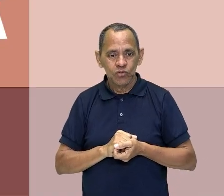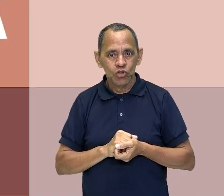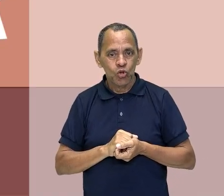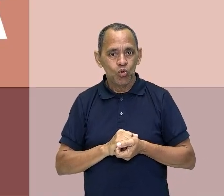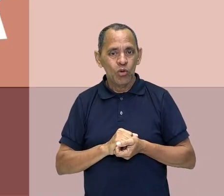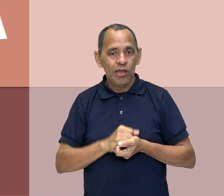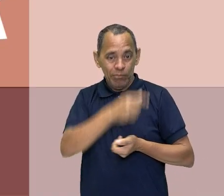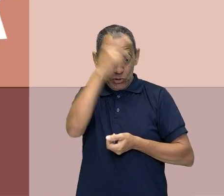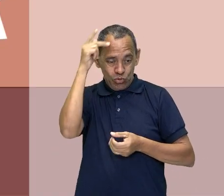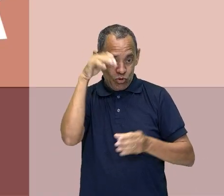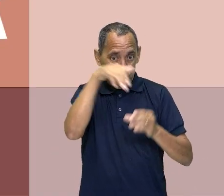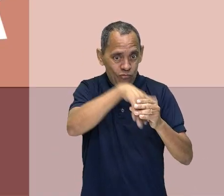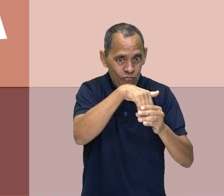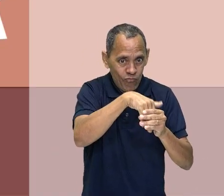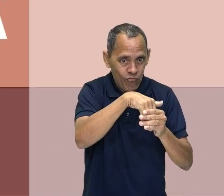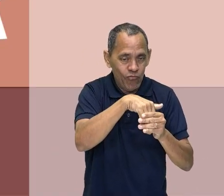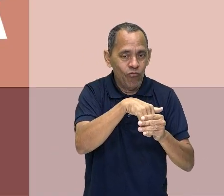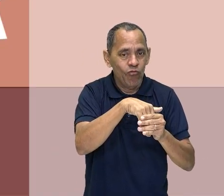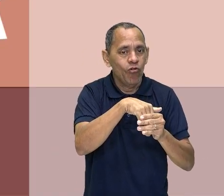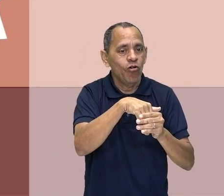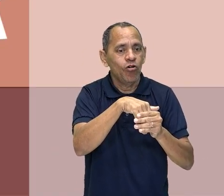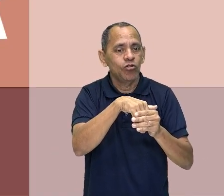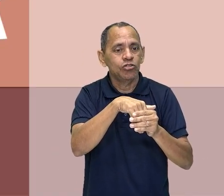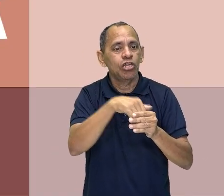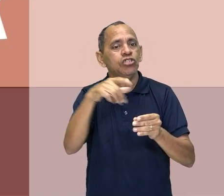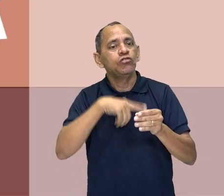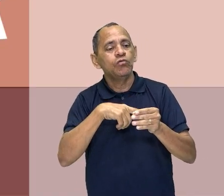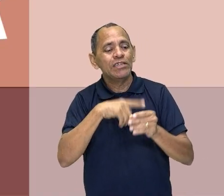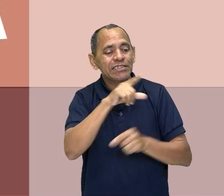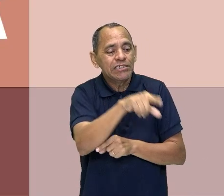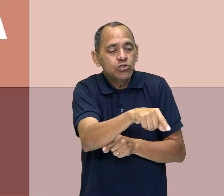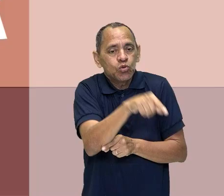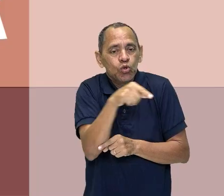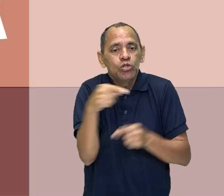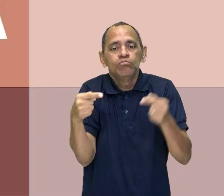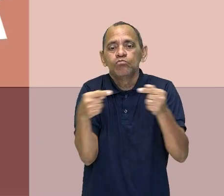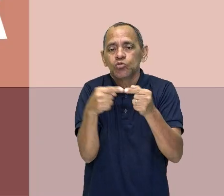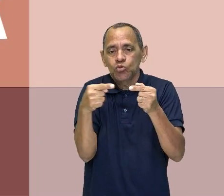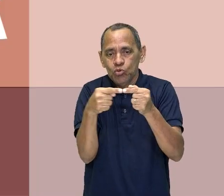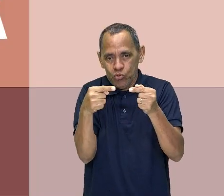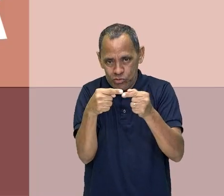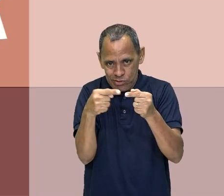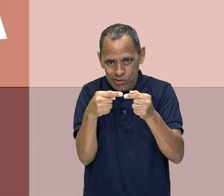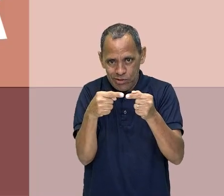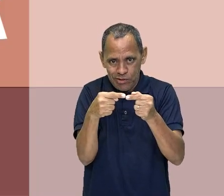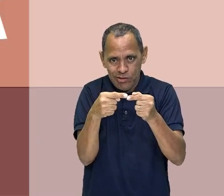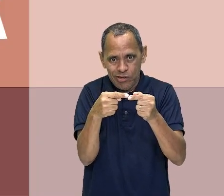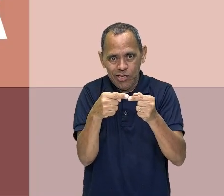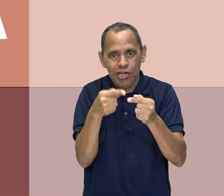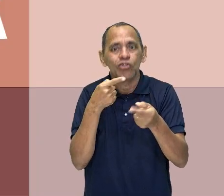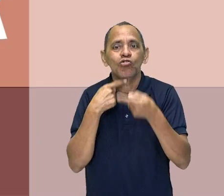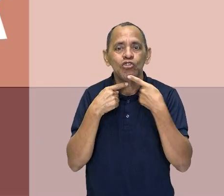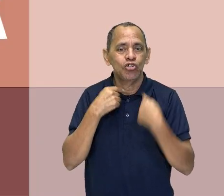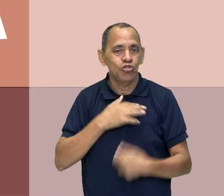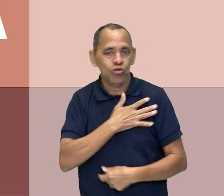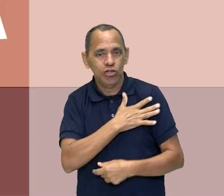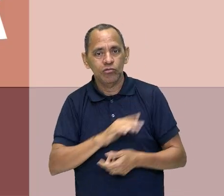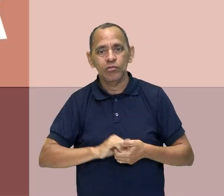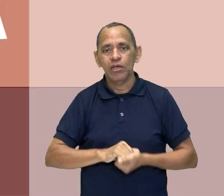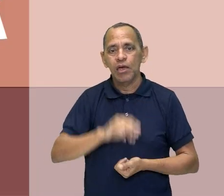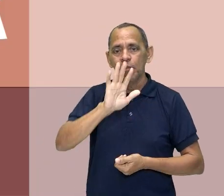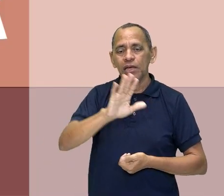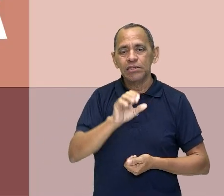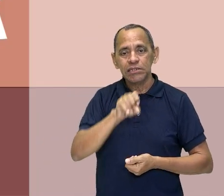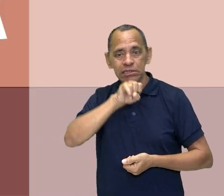arreio, justamente para que ele votasse de acordo com sua vontade. E aí você surge a pergunta, professor, mas se o eleitor, porventura,